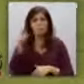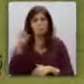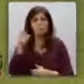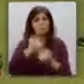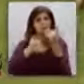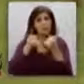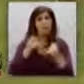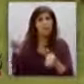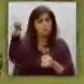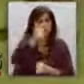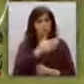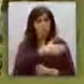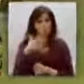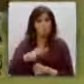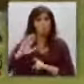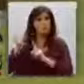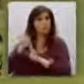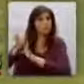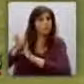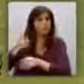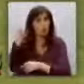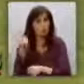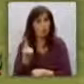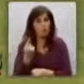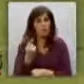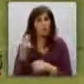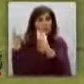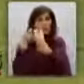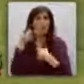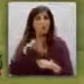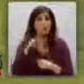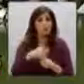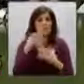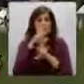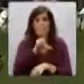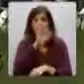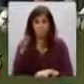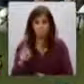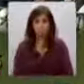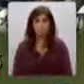11 titular depois de ter cumprido um jogo de castigo frente ao Moreirense para a Taça da Liga.